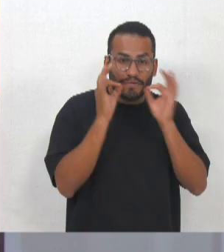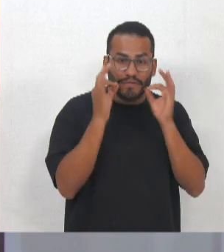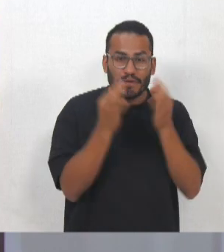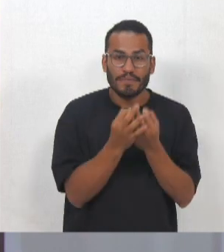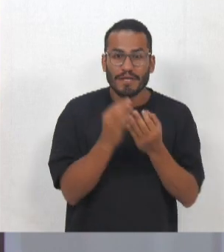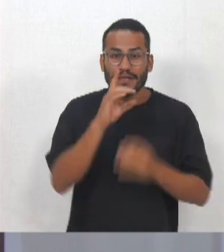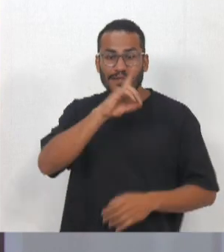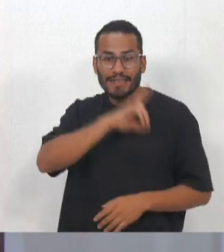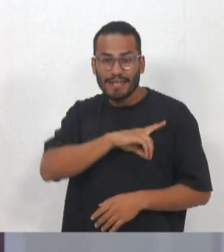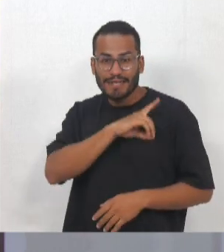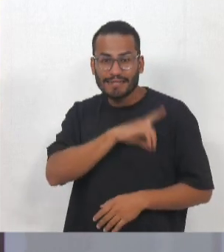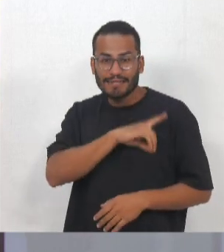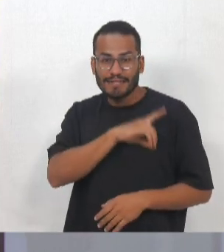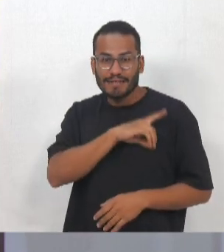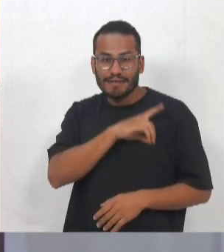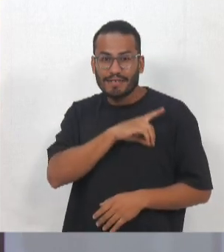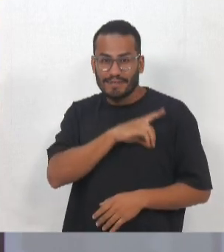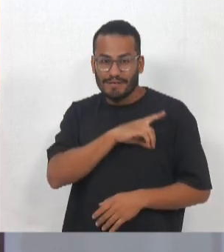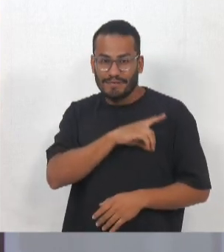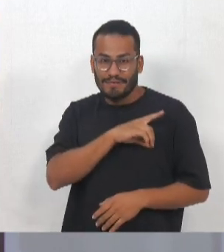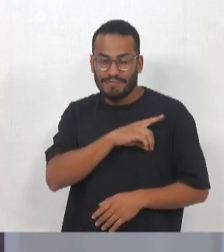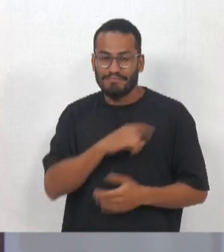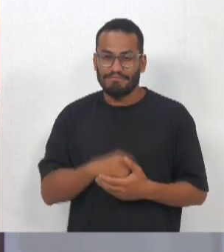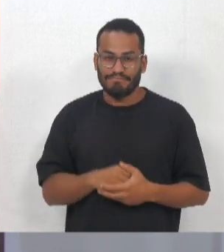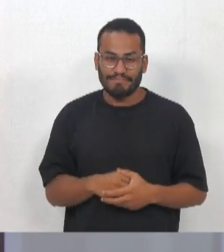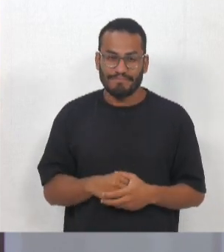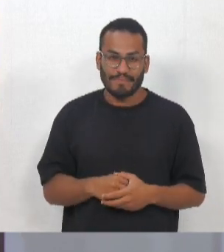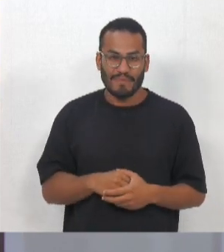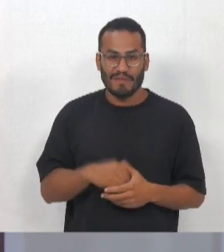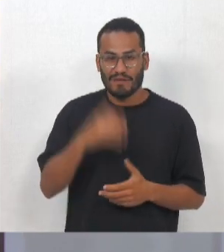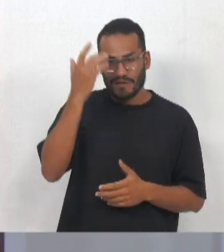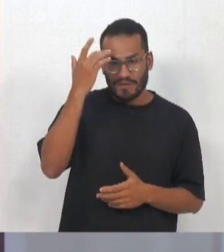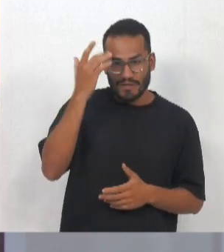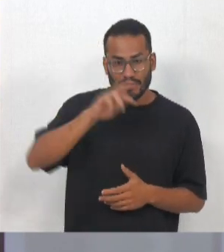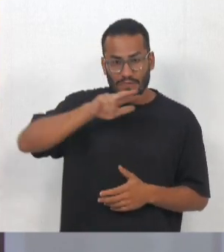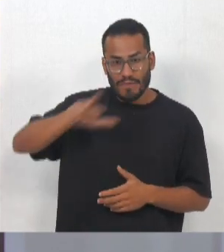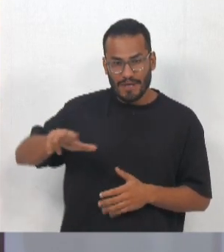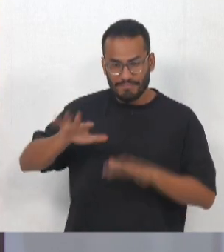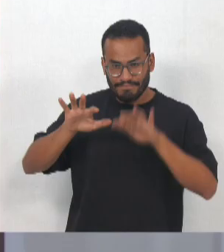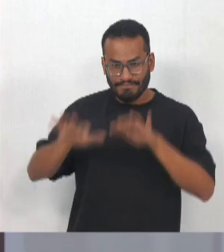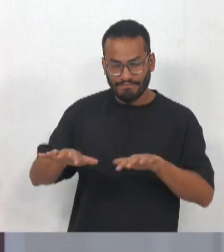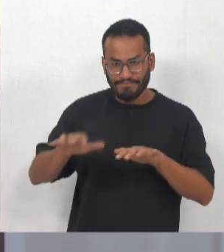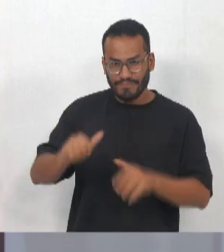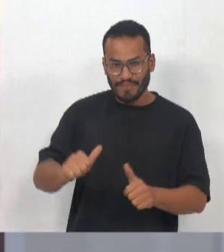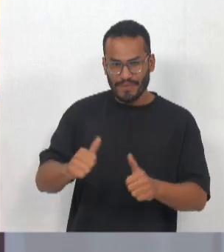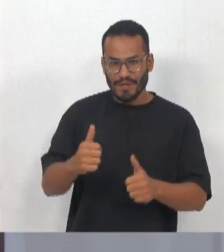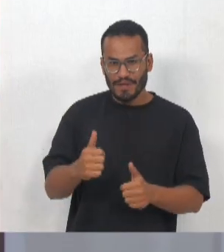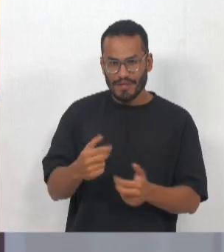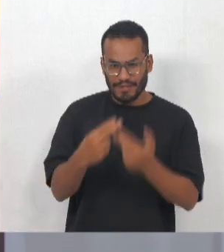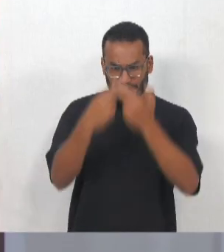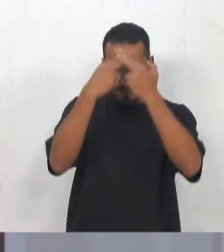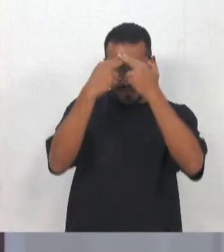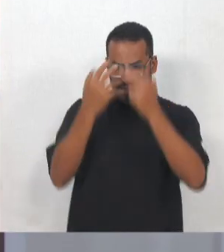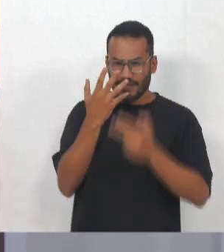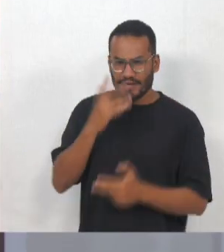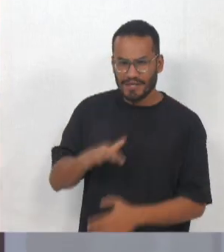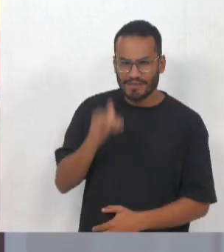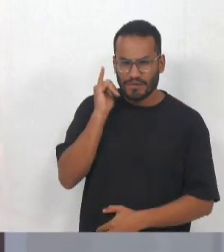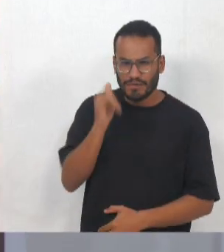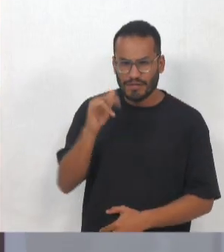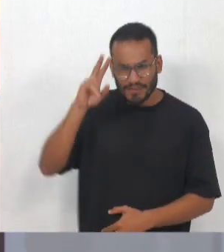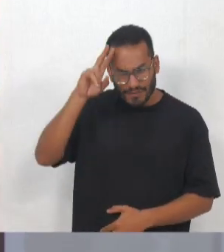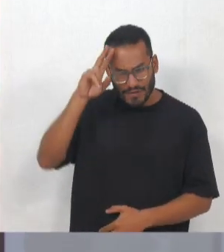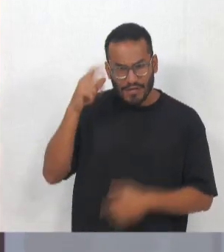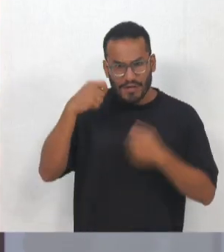para a delegacia que fica de plantão. Não sendo suficiente, traumatizante para aquela criança contar toda a história, ela